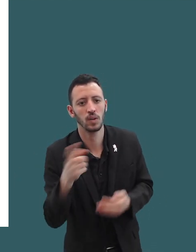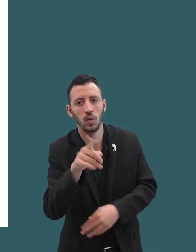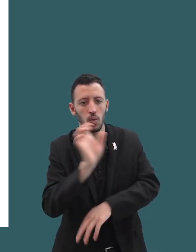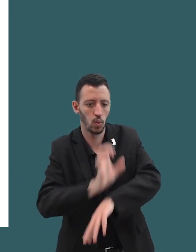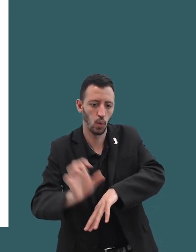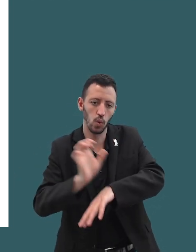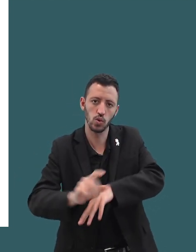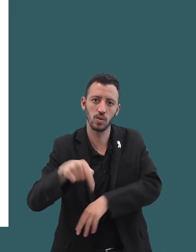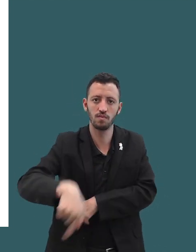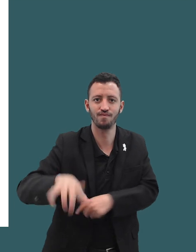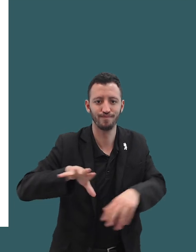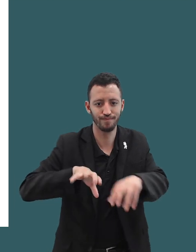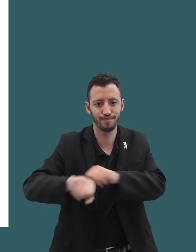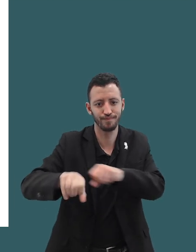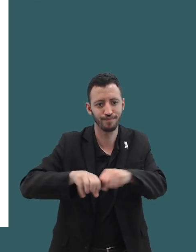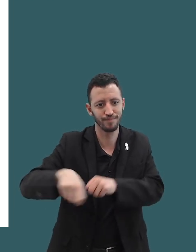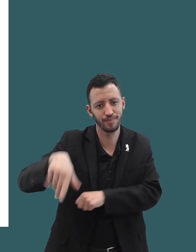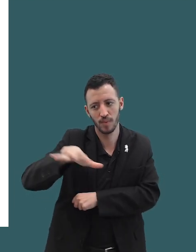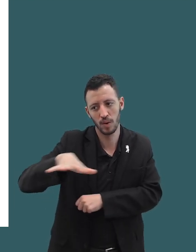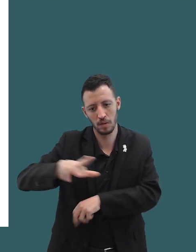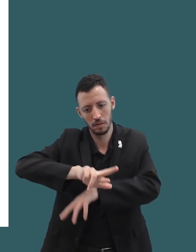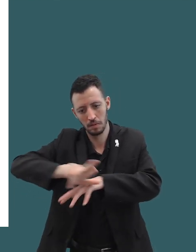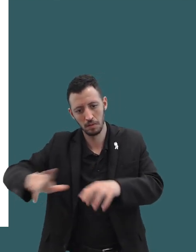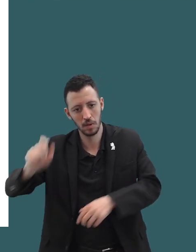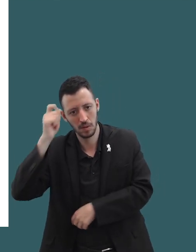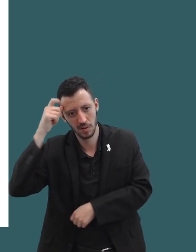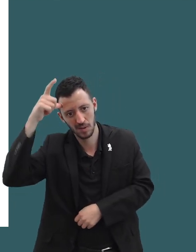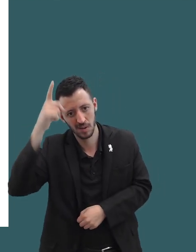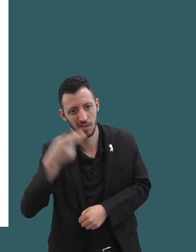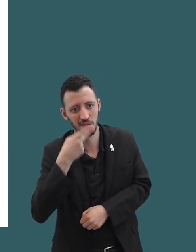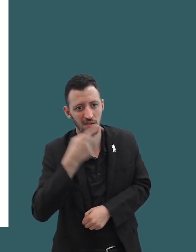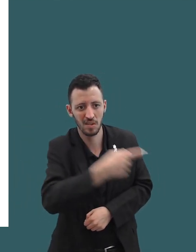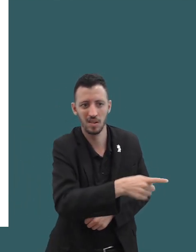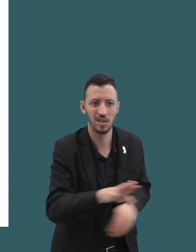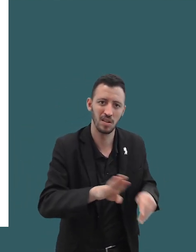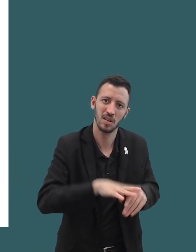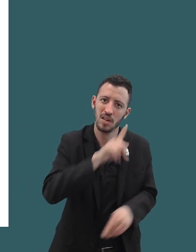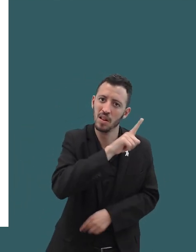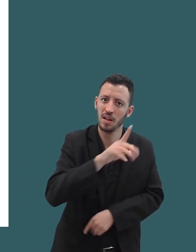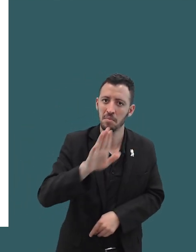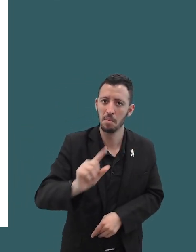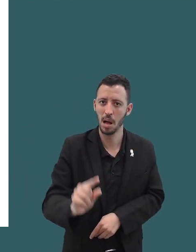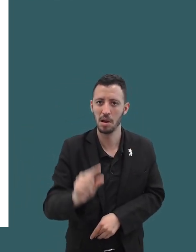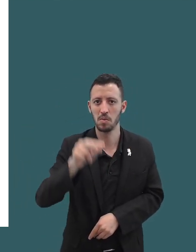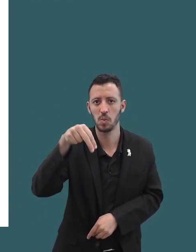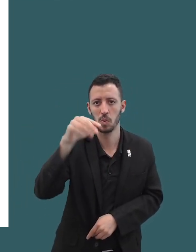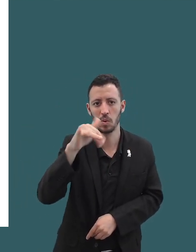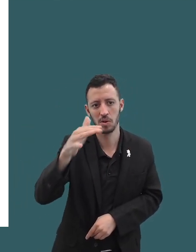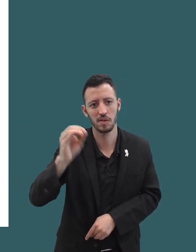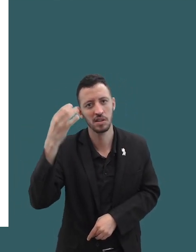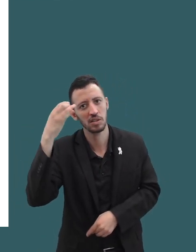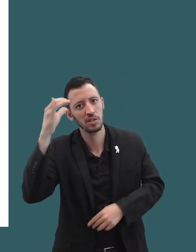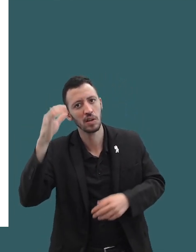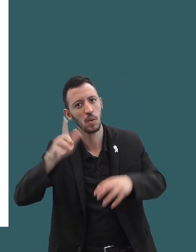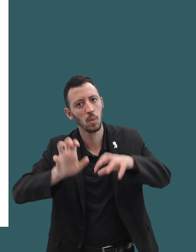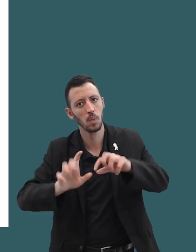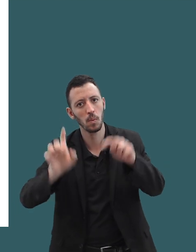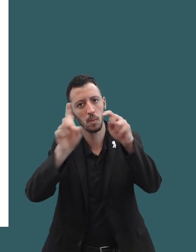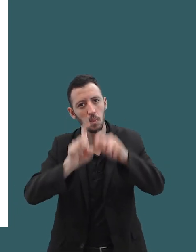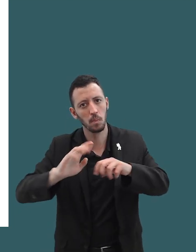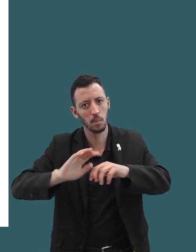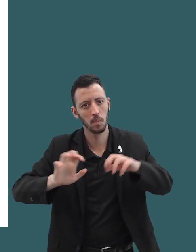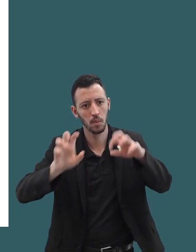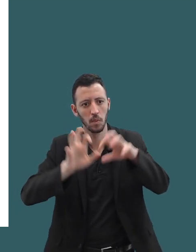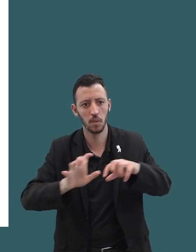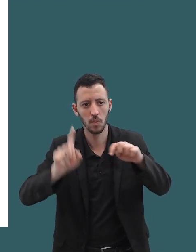cursos de graduação das diferentes áreas do conhecimento. Eu dei um com a Germana Barata lá no Unicamp. Tivemos ciência de computação, tivemos